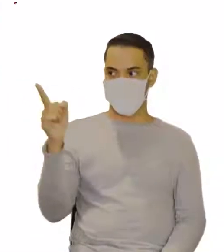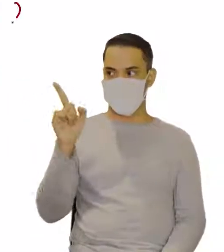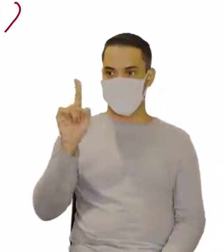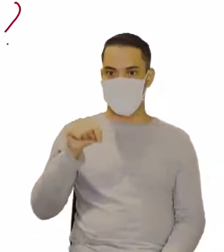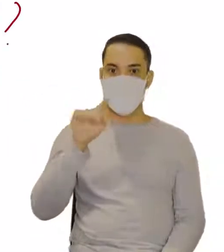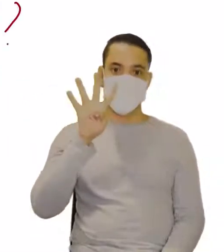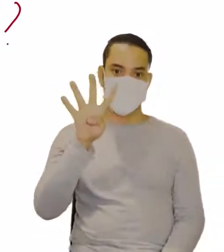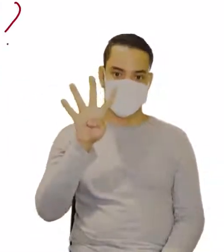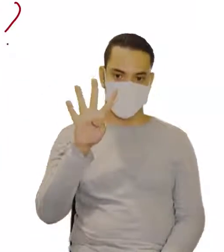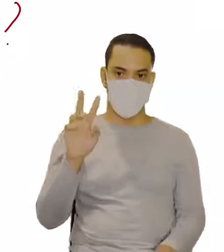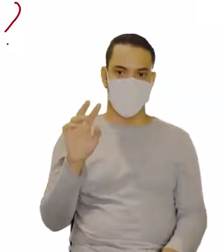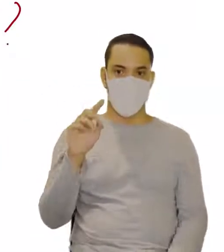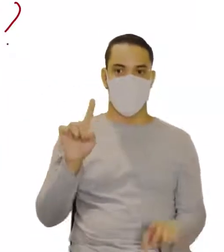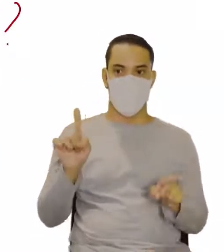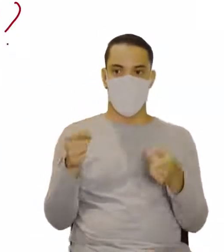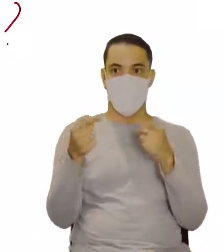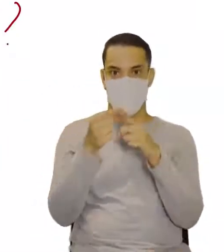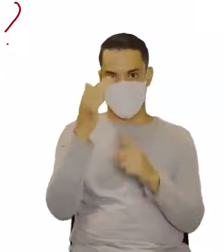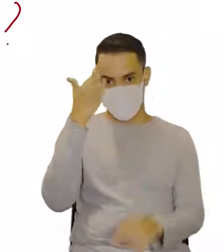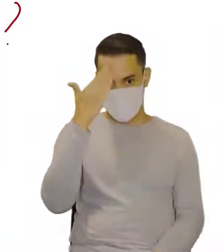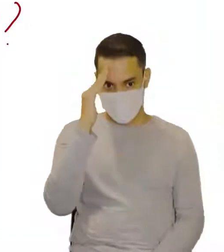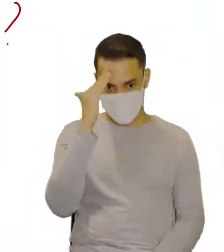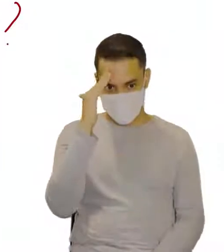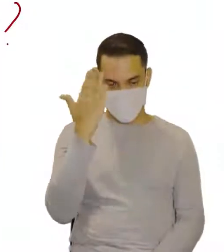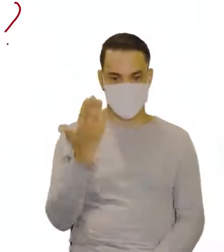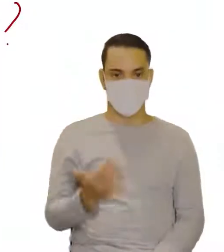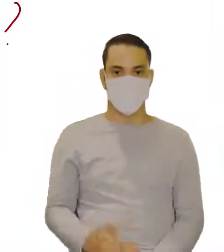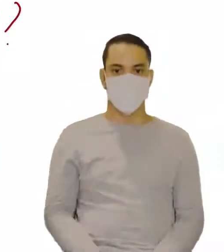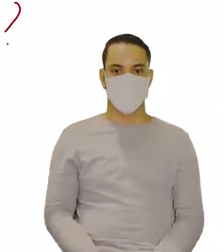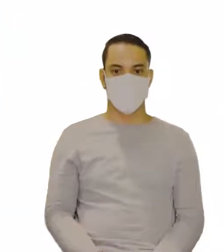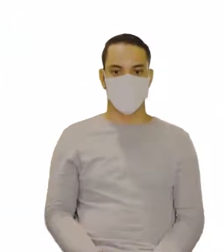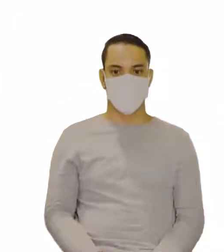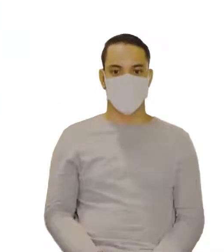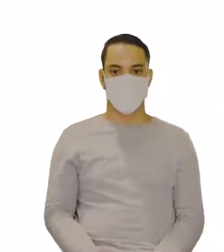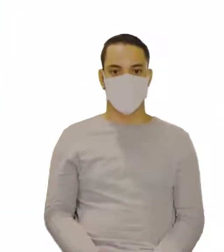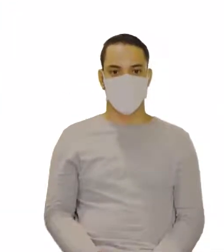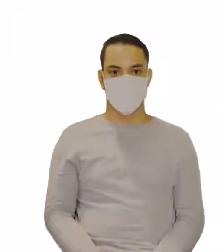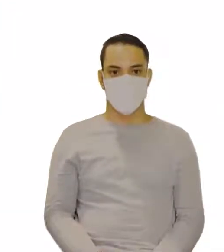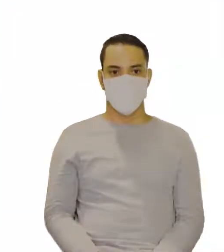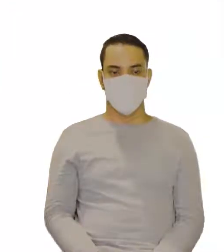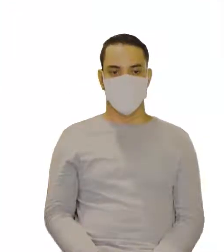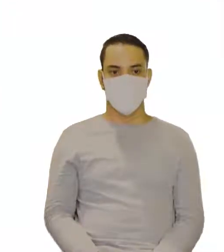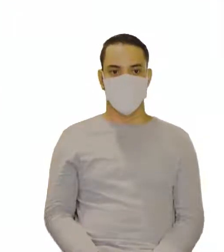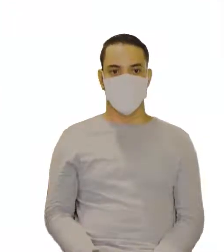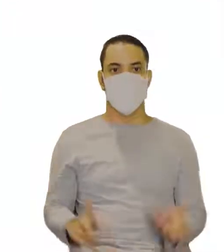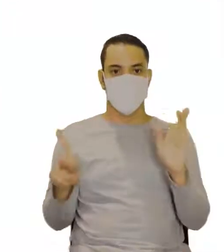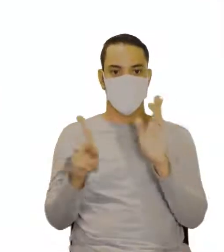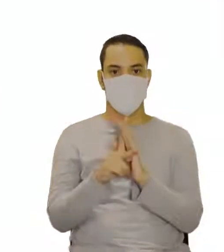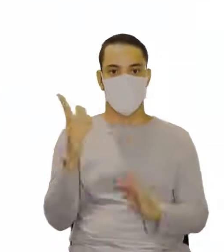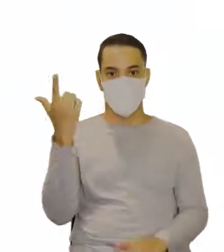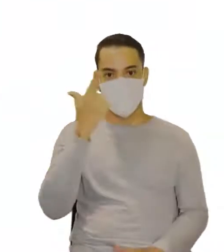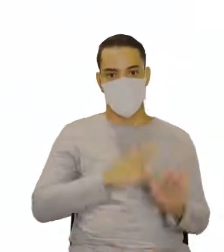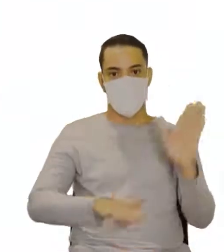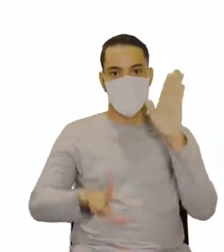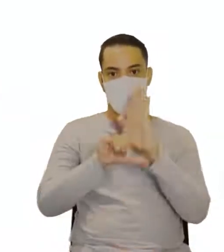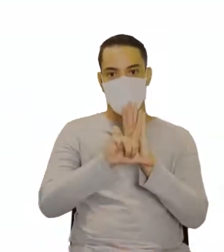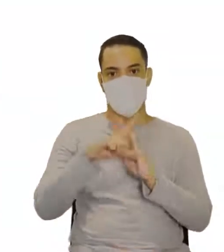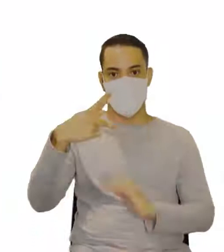5 ohms. Entendido? Então vamos calcular isso daí, pessoal. Para aplicarmos a lei